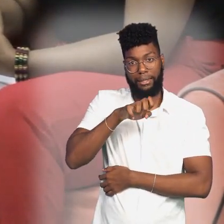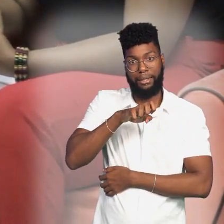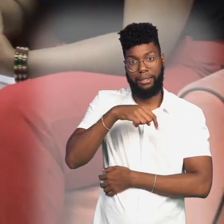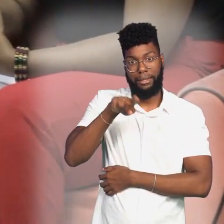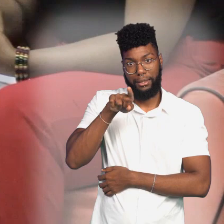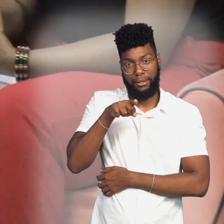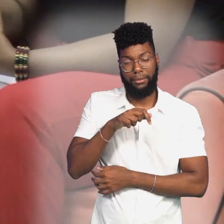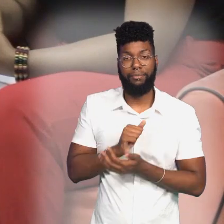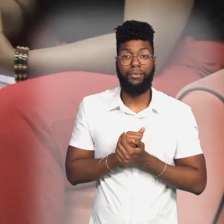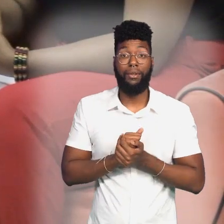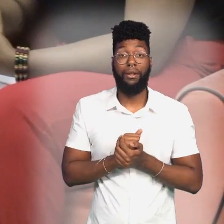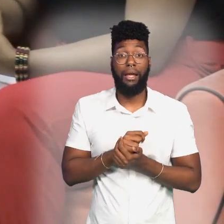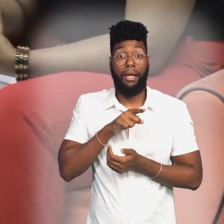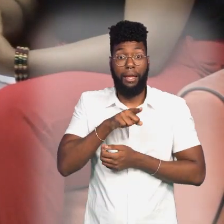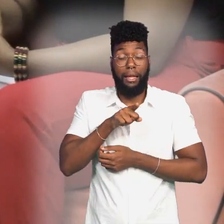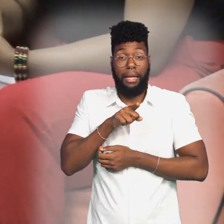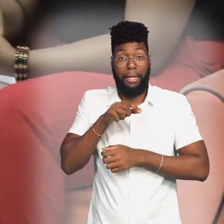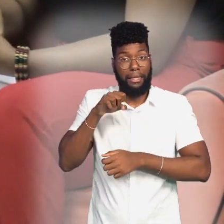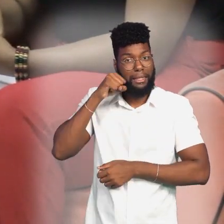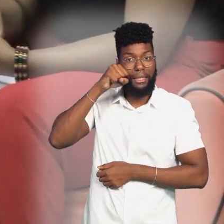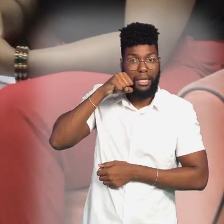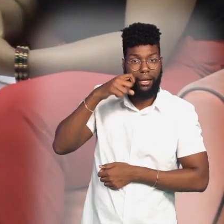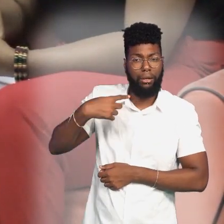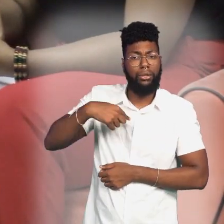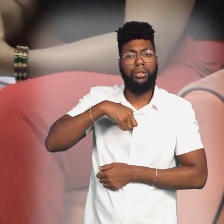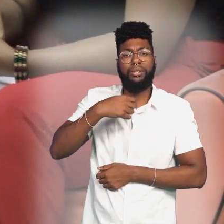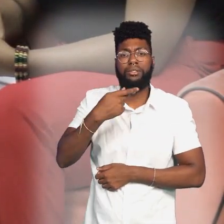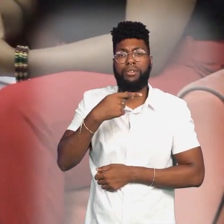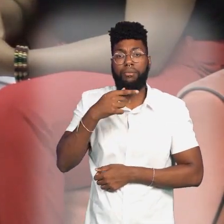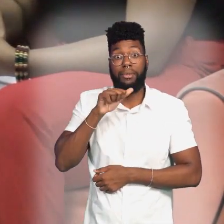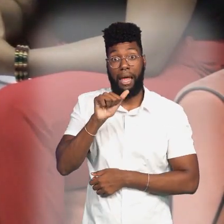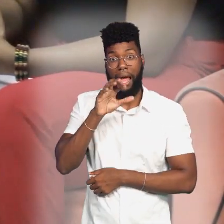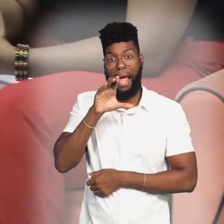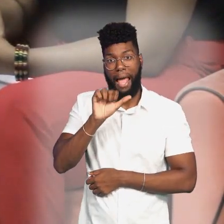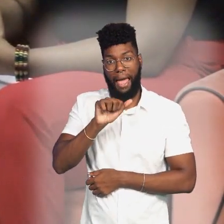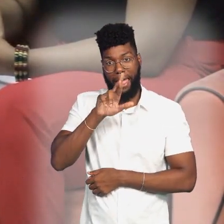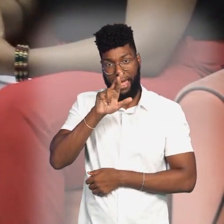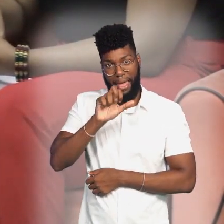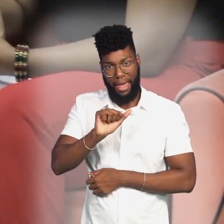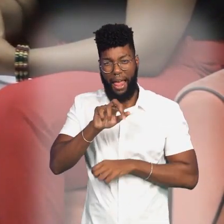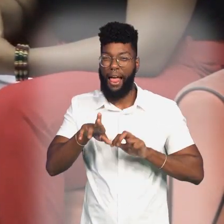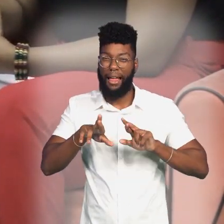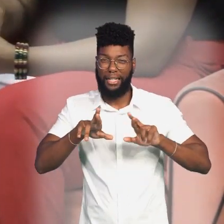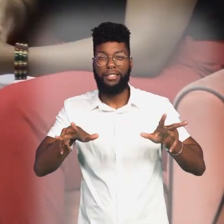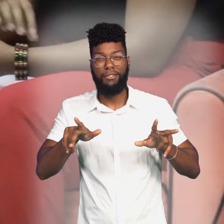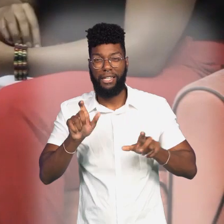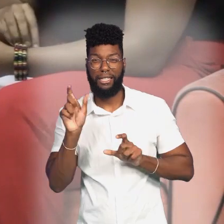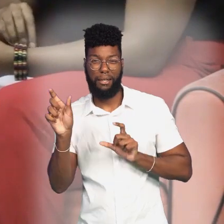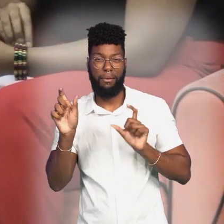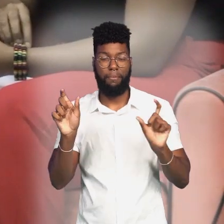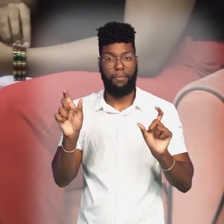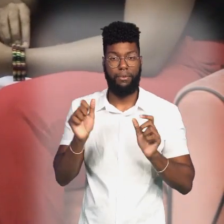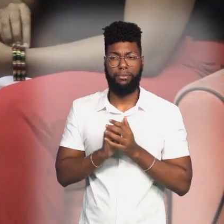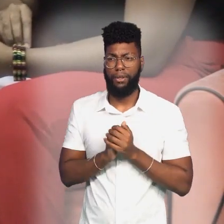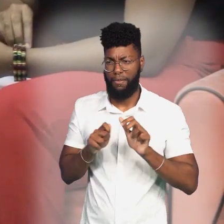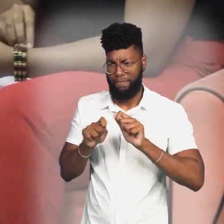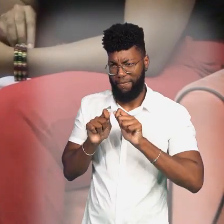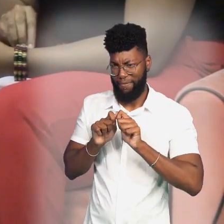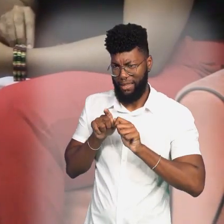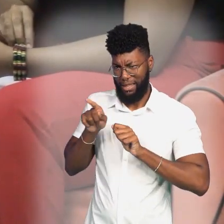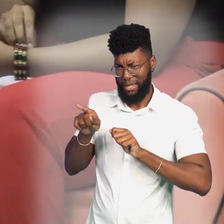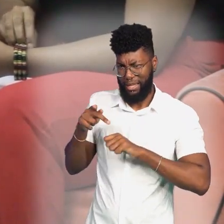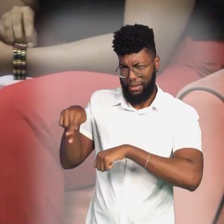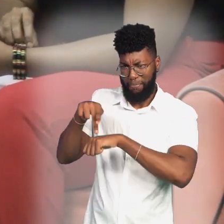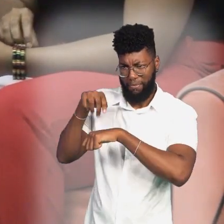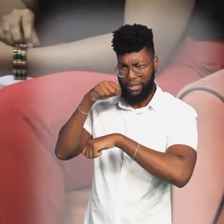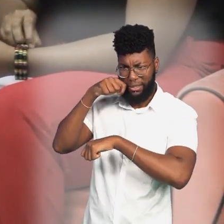gente fala acará. É que como Fazem lá? Sim. É original. Sim, mas direto, sim. Sim. É uma